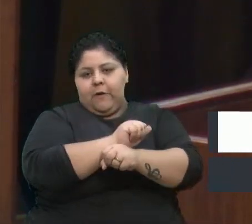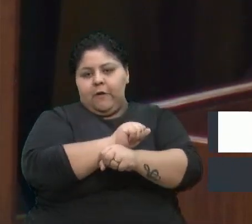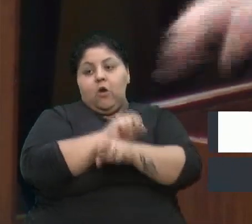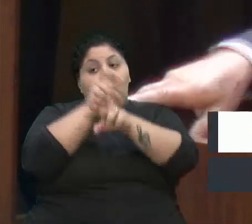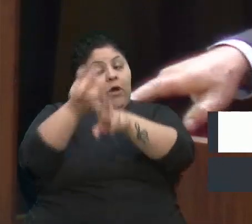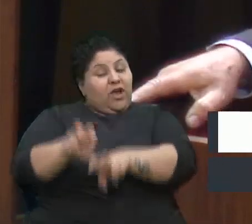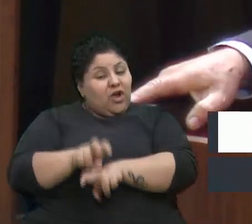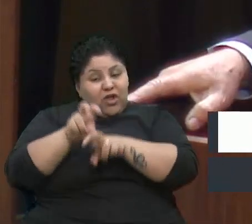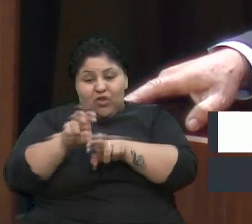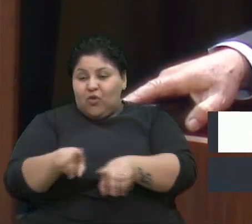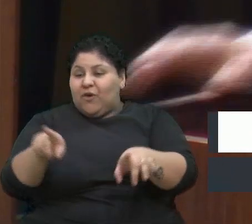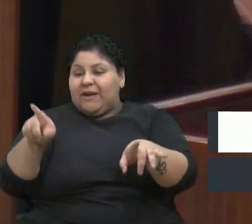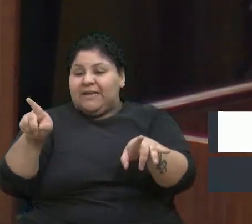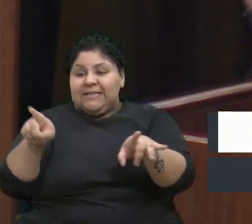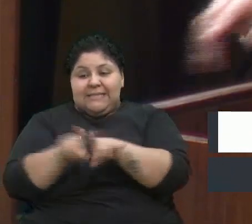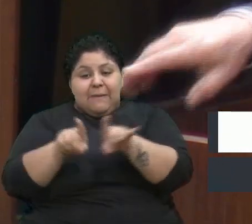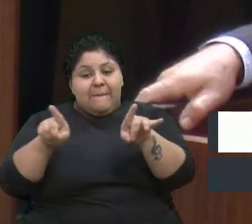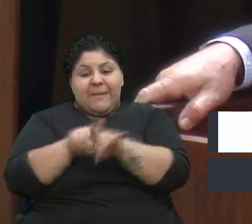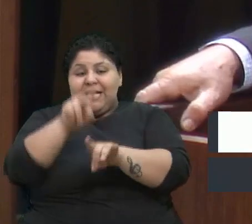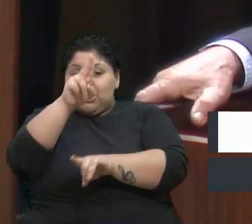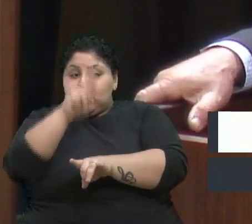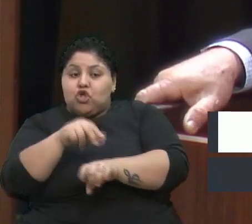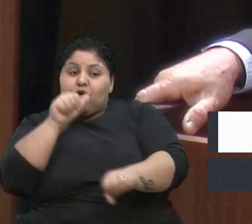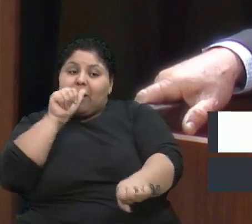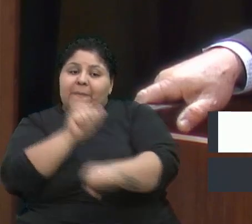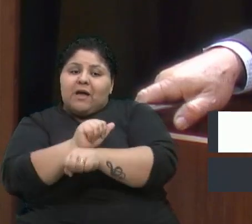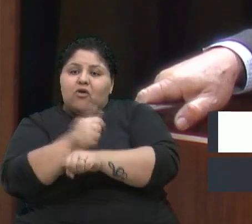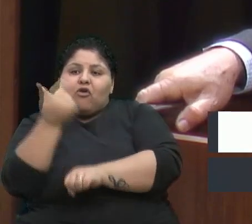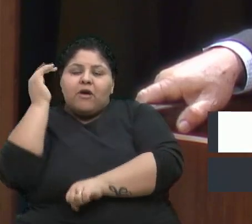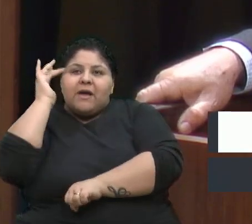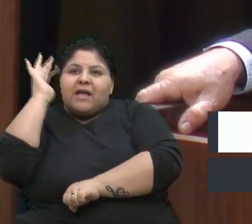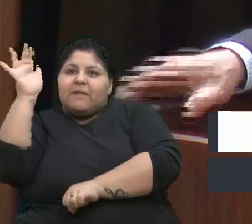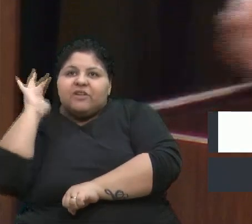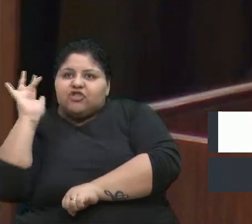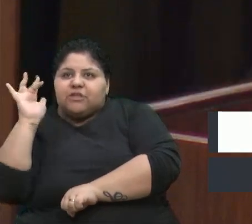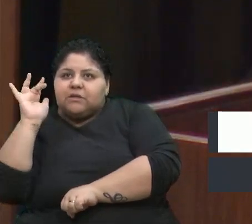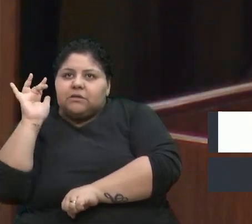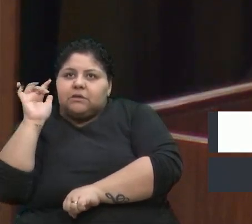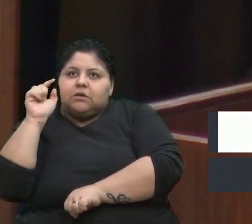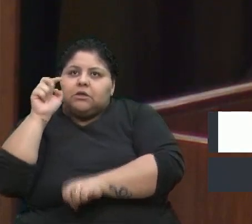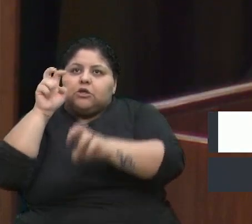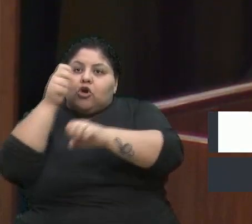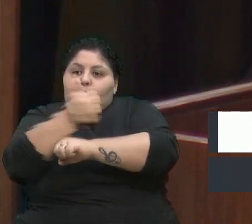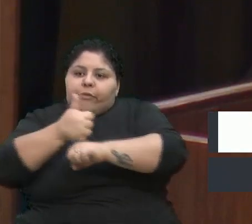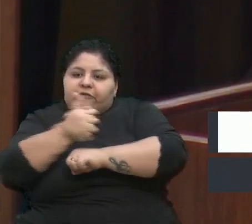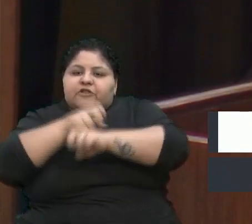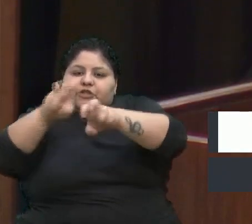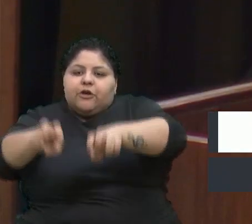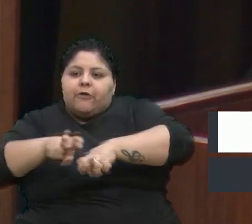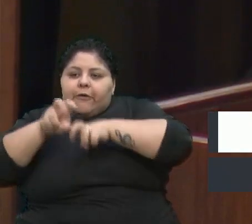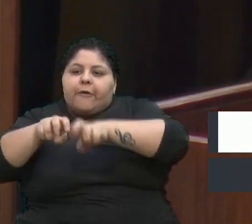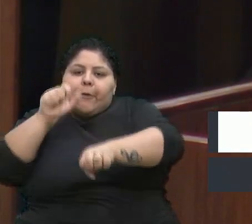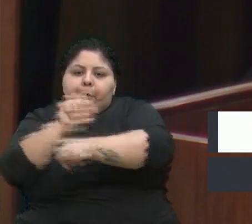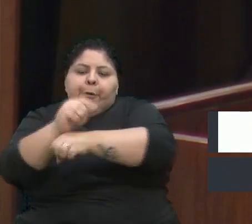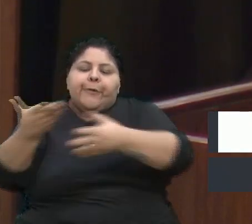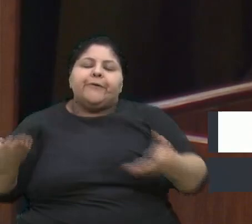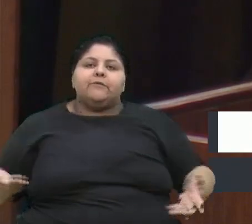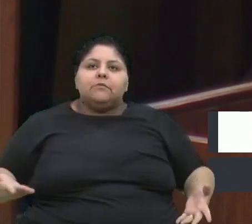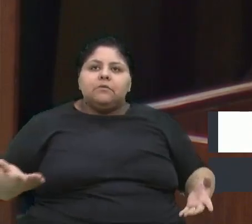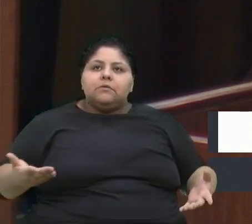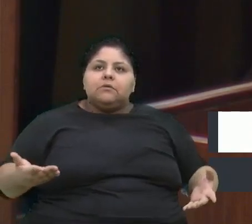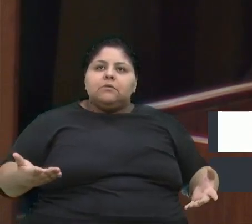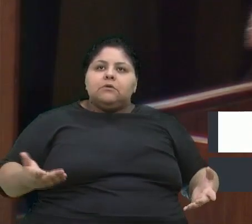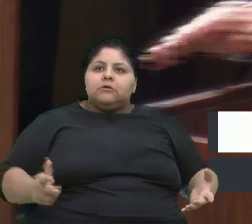também nunca parou. Se tivesse parado o agricultor de produzir alimento, de que adiantaria ficar em casa, por causa